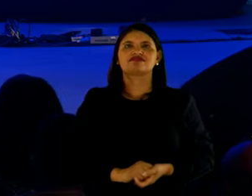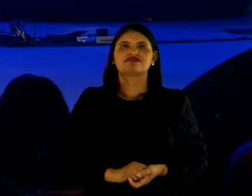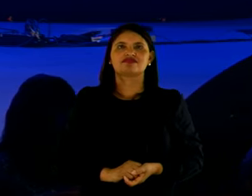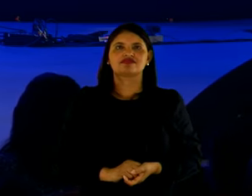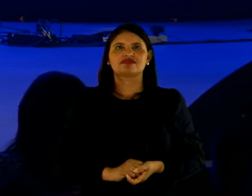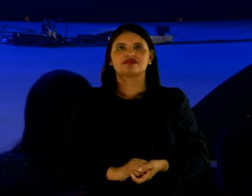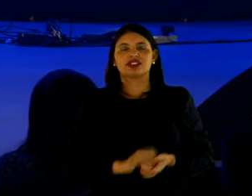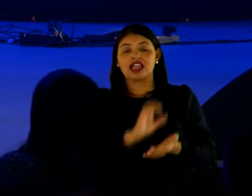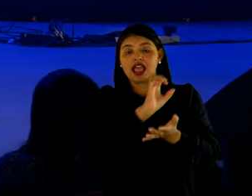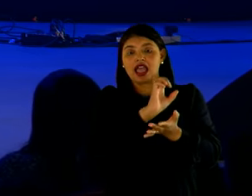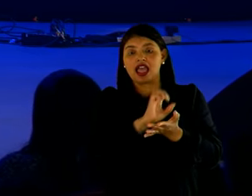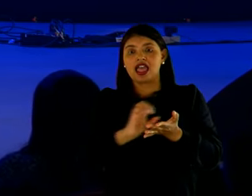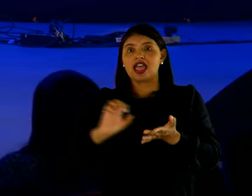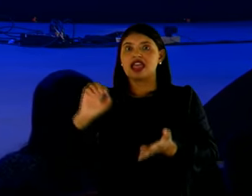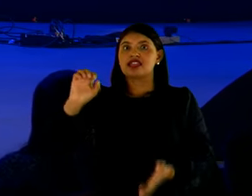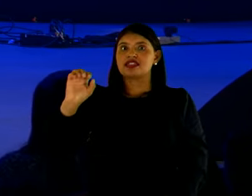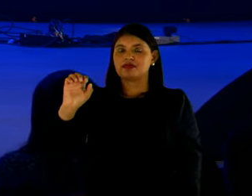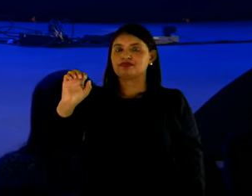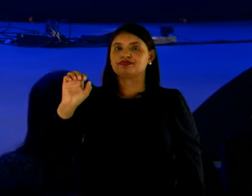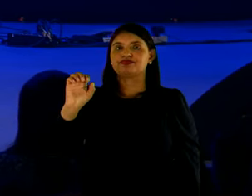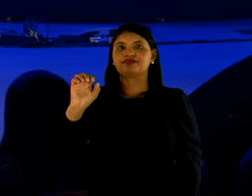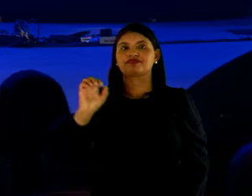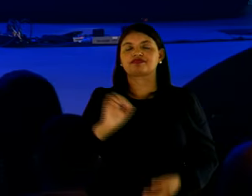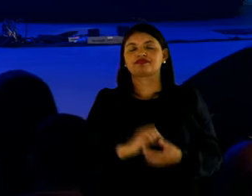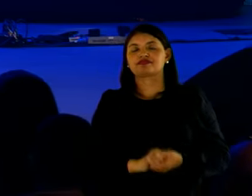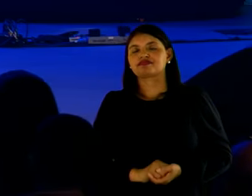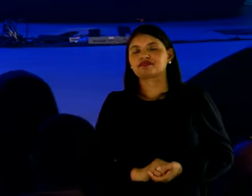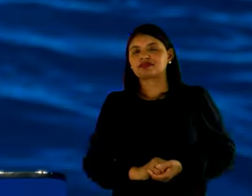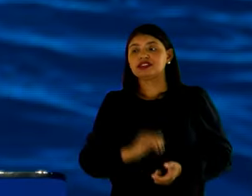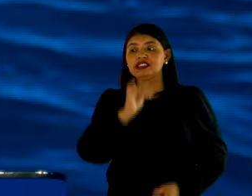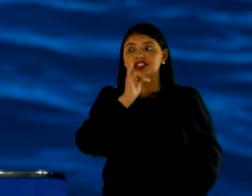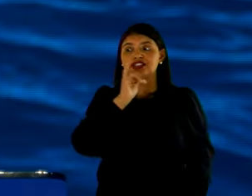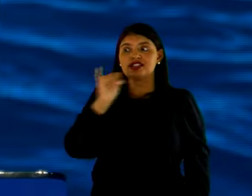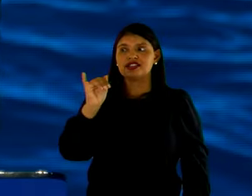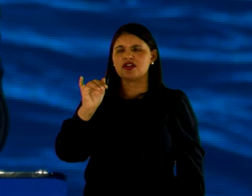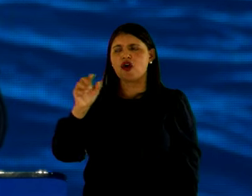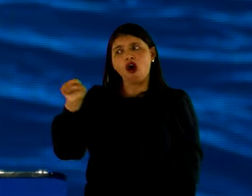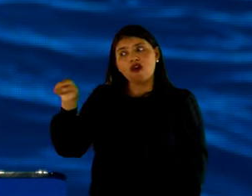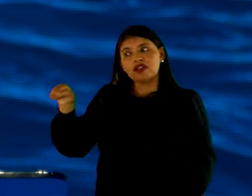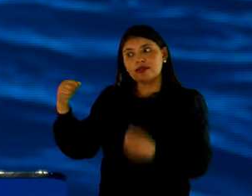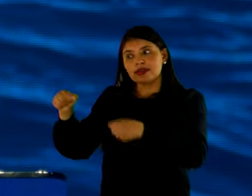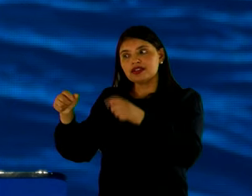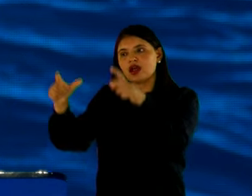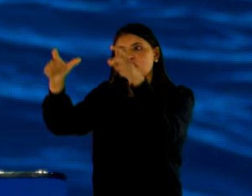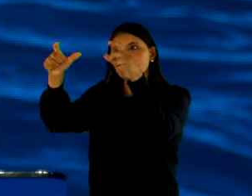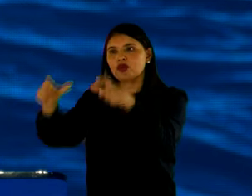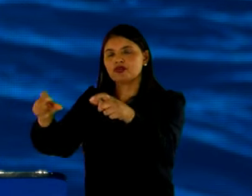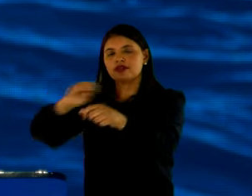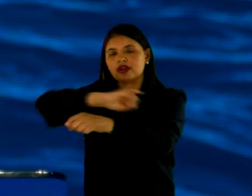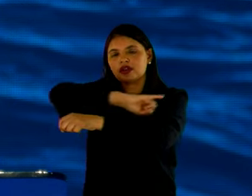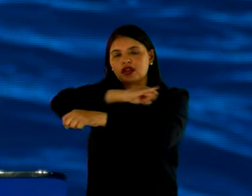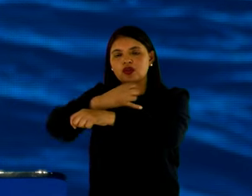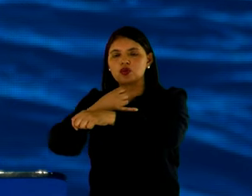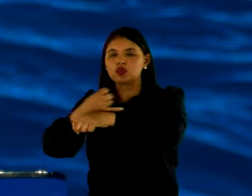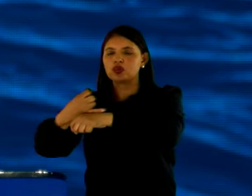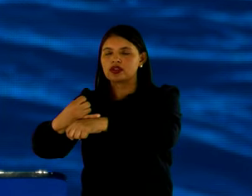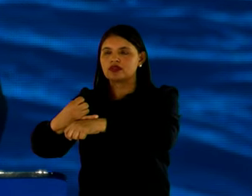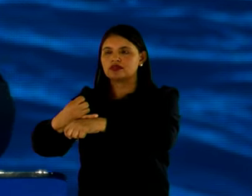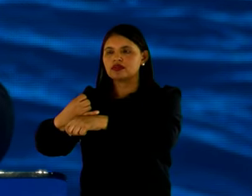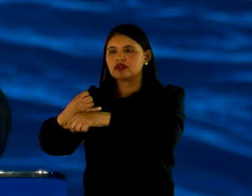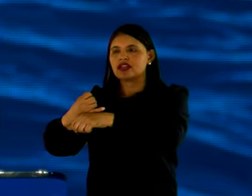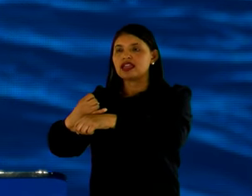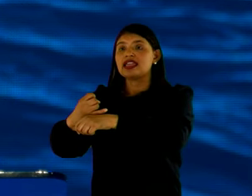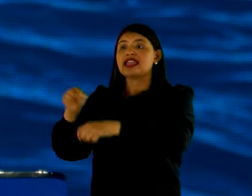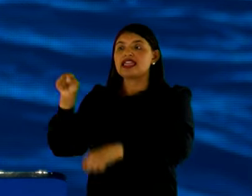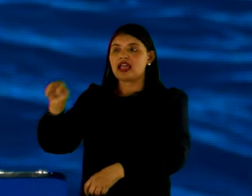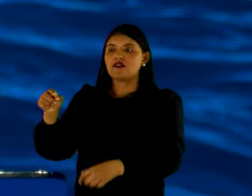ou mandou um recado por alguém para ele, que ele fosse até o rio Jordão e mergulhasse